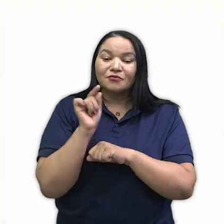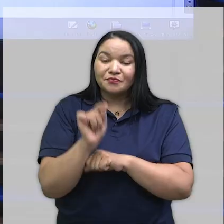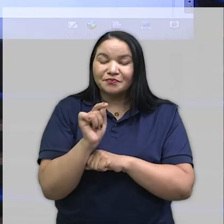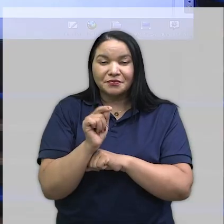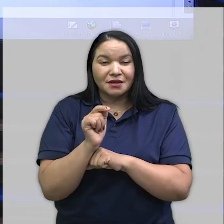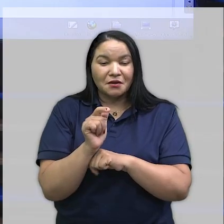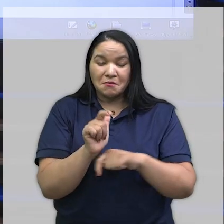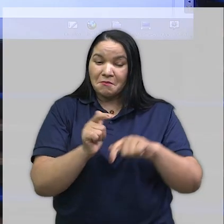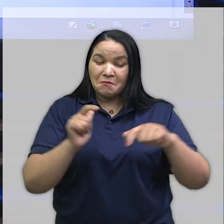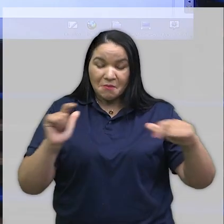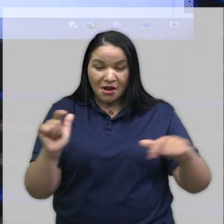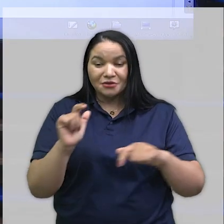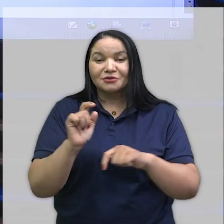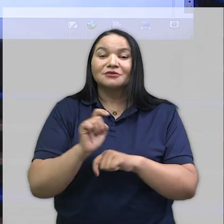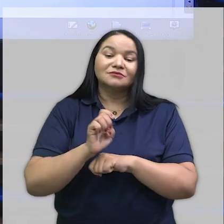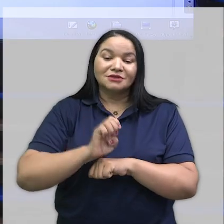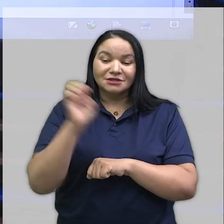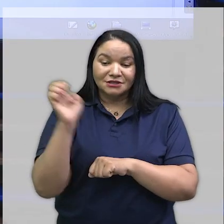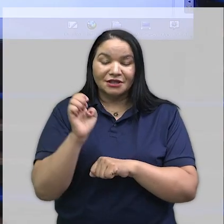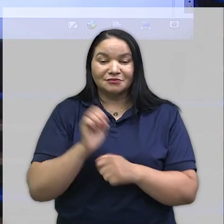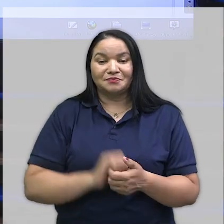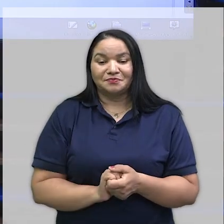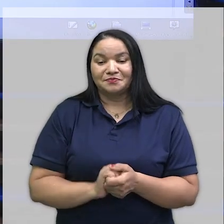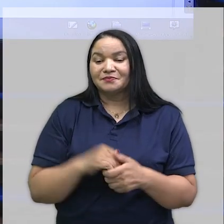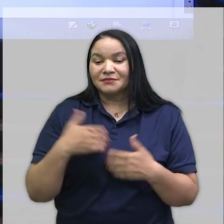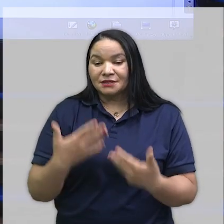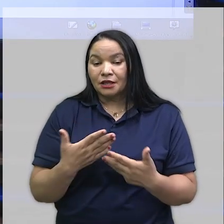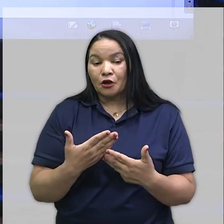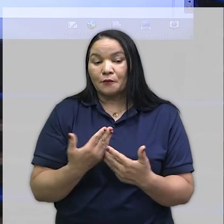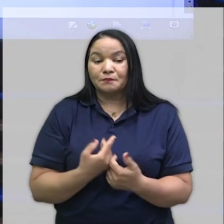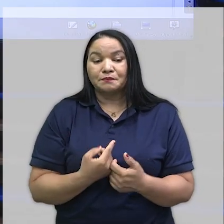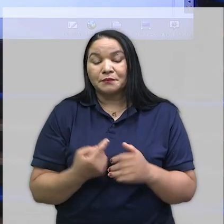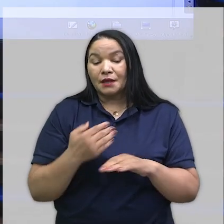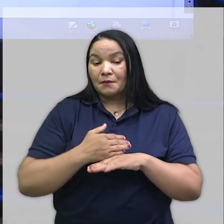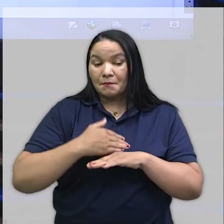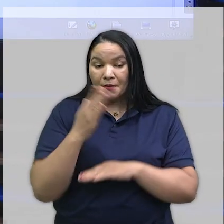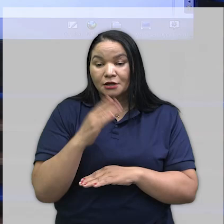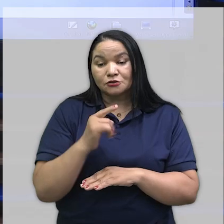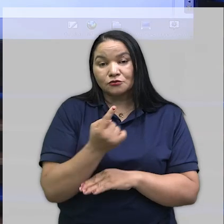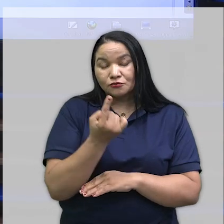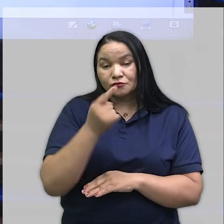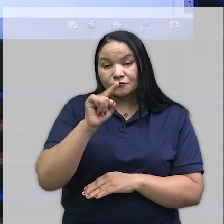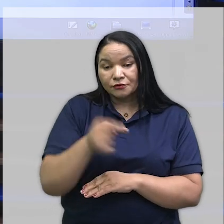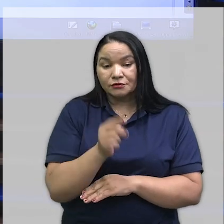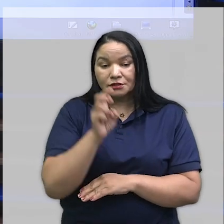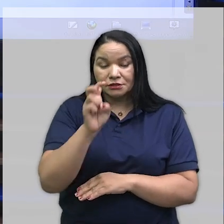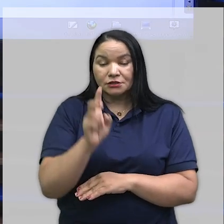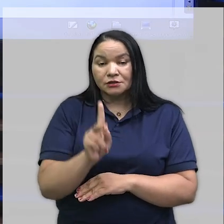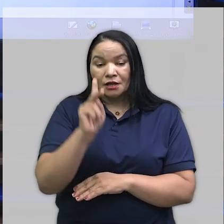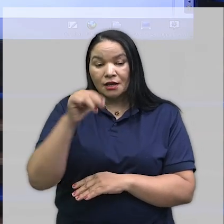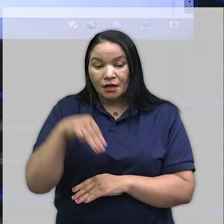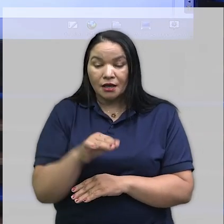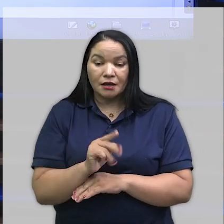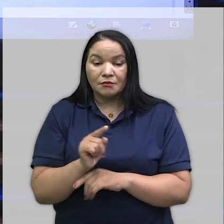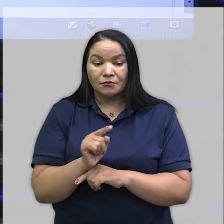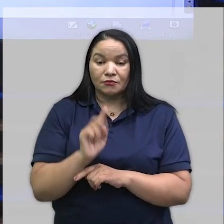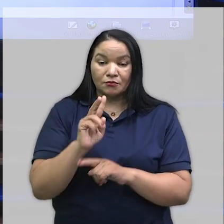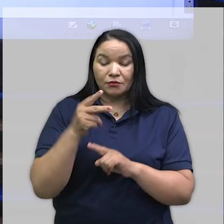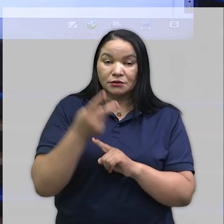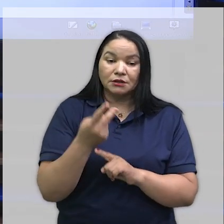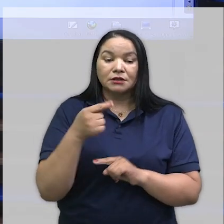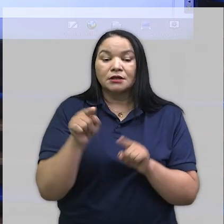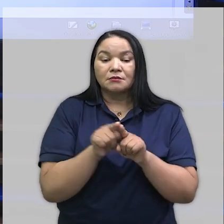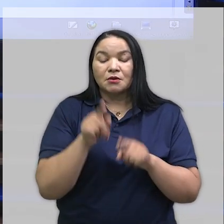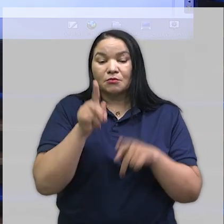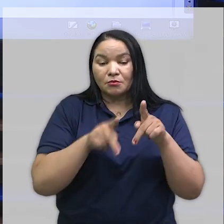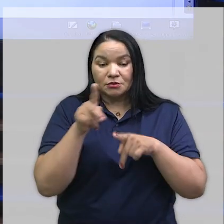o maior estado da federação, com mais de 1,5 milhão de quilômetros quadrados, uma população aproximadamente de